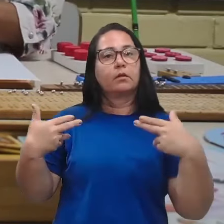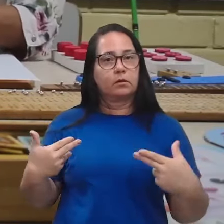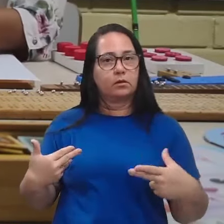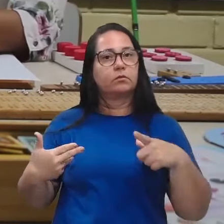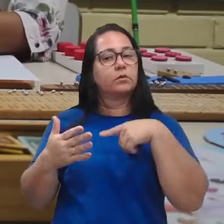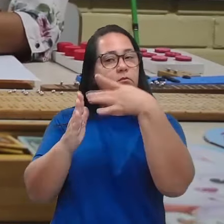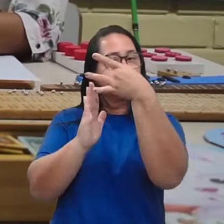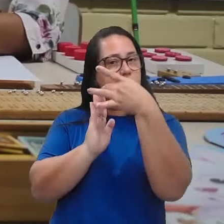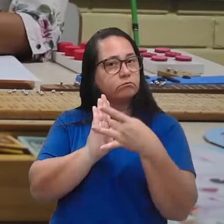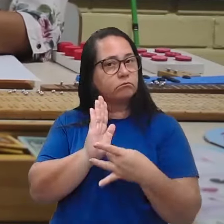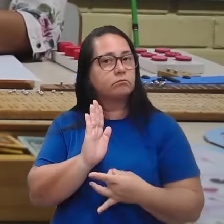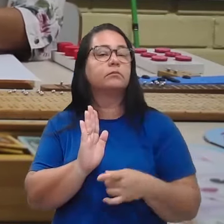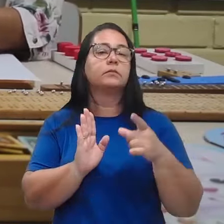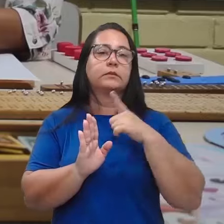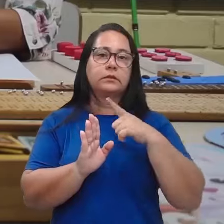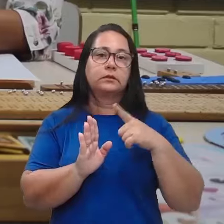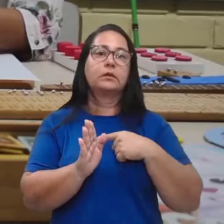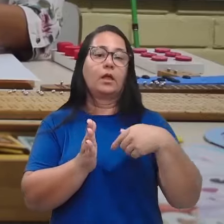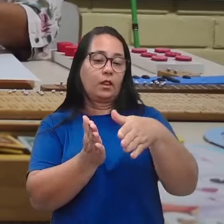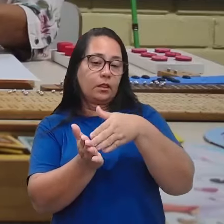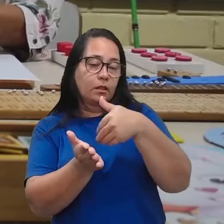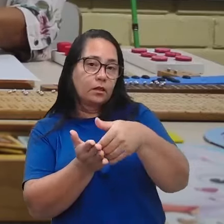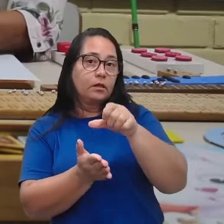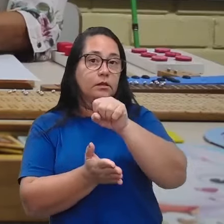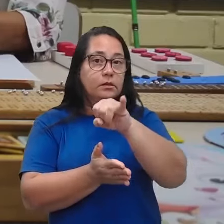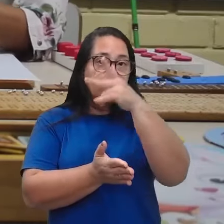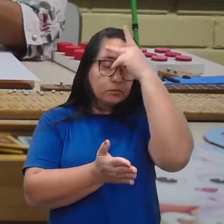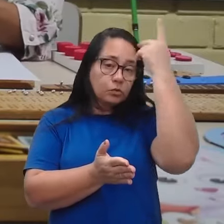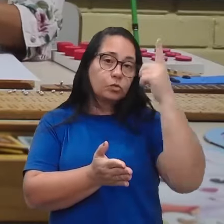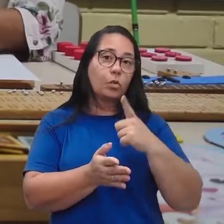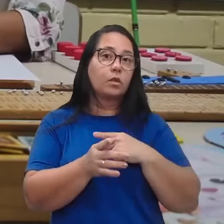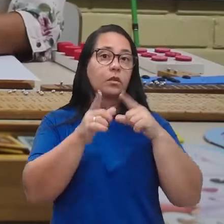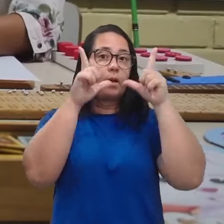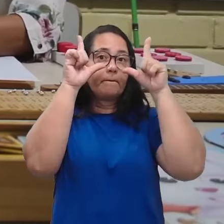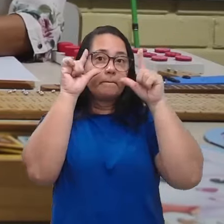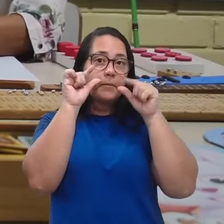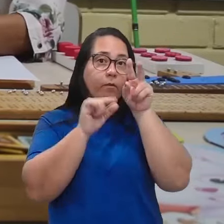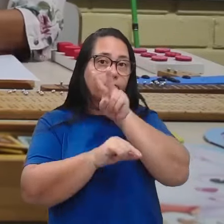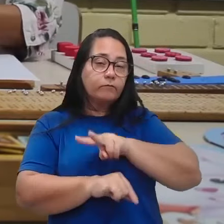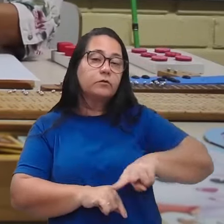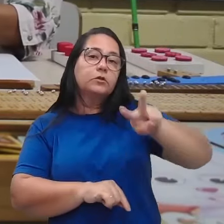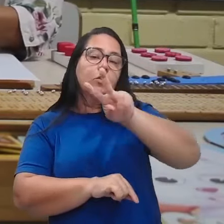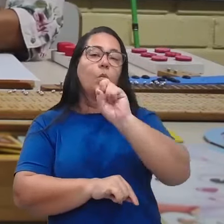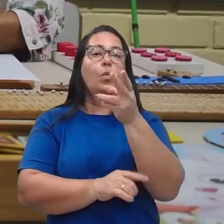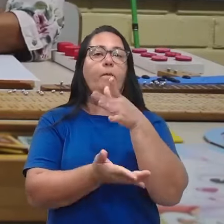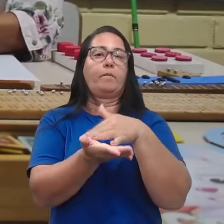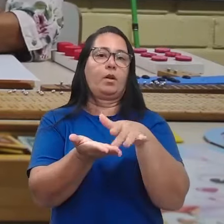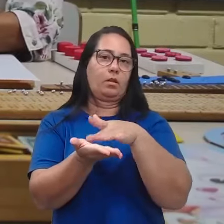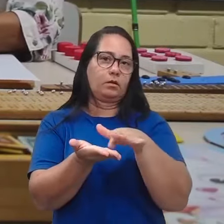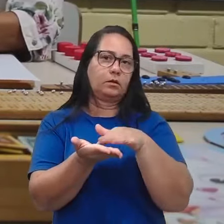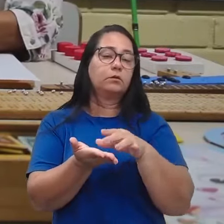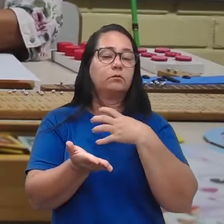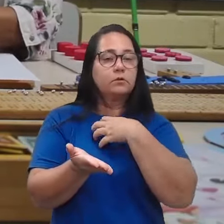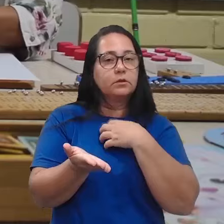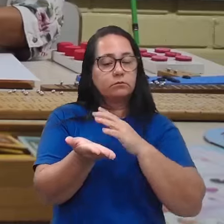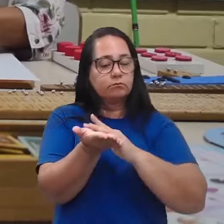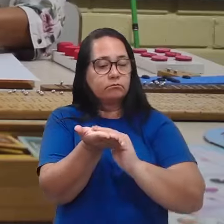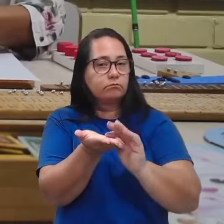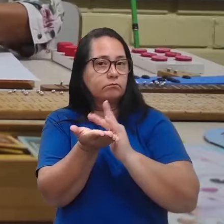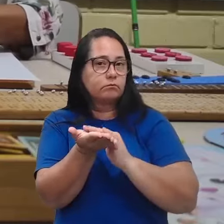aqui está tanto em tinta, caso a pessoa tenha a baixa visão, como também está em braile. Então ele vai passar a mão e vai poder